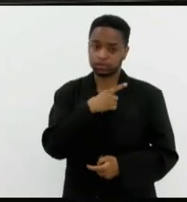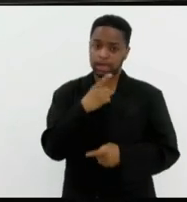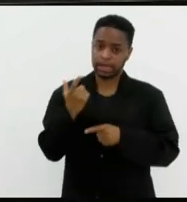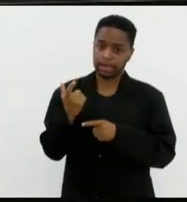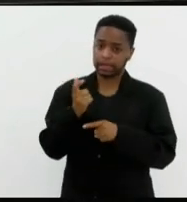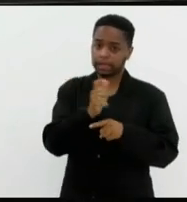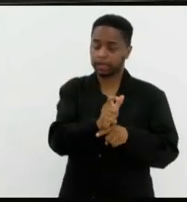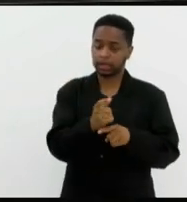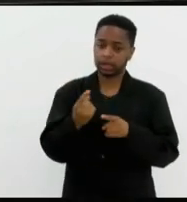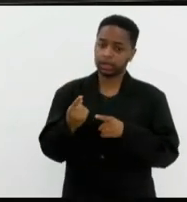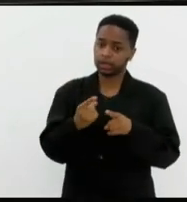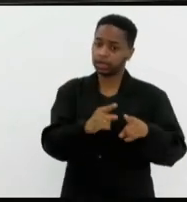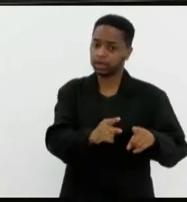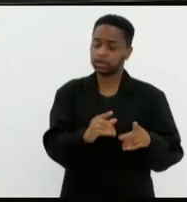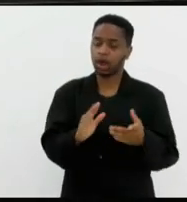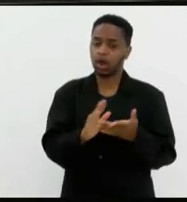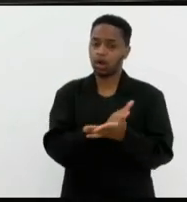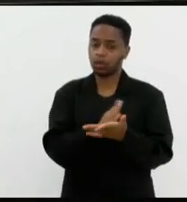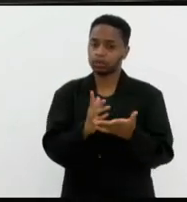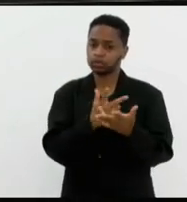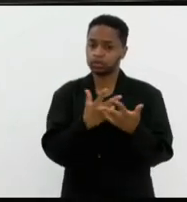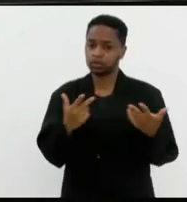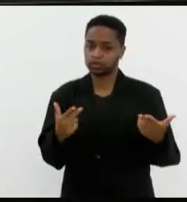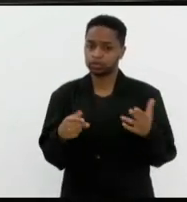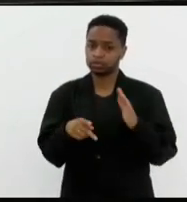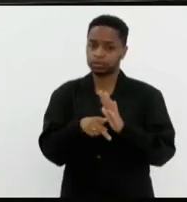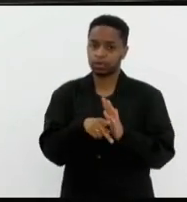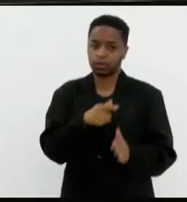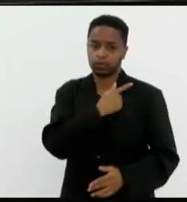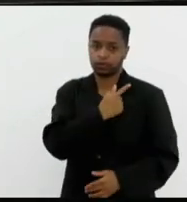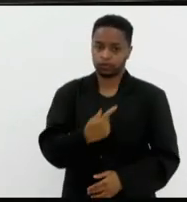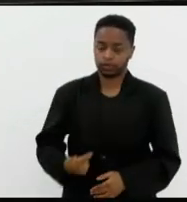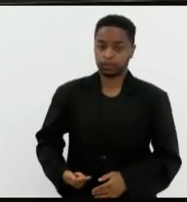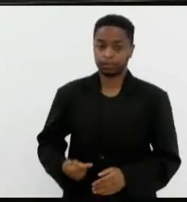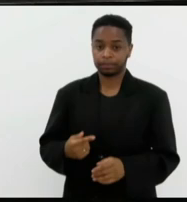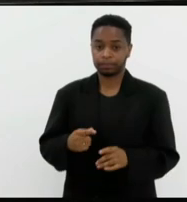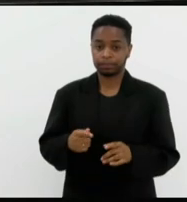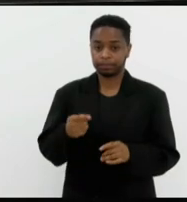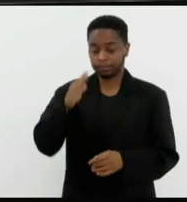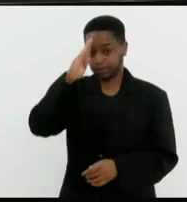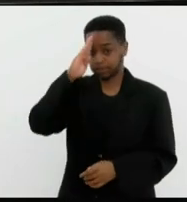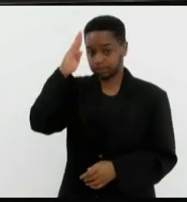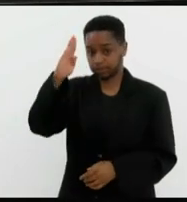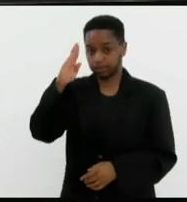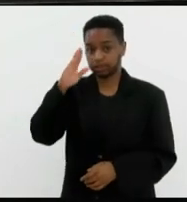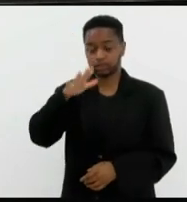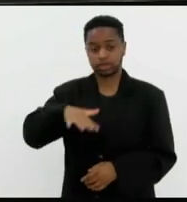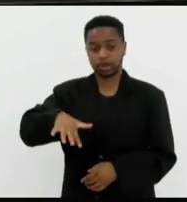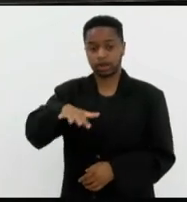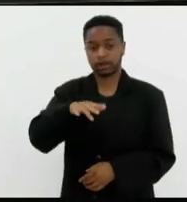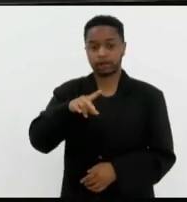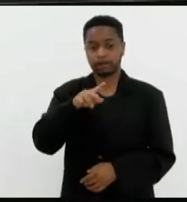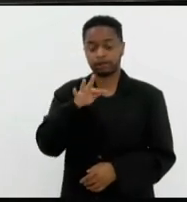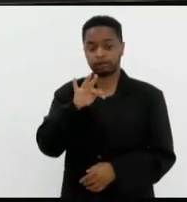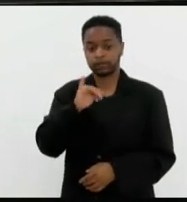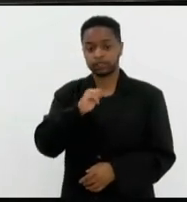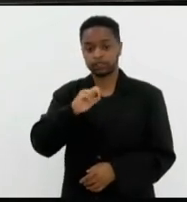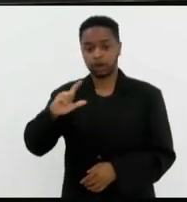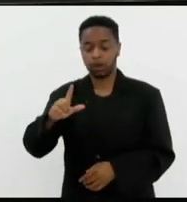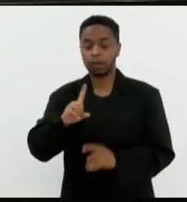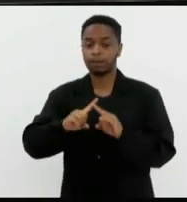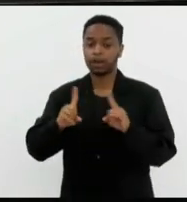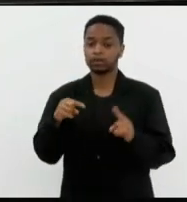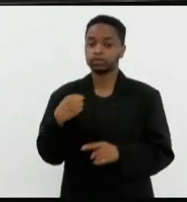a alguns pressupostos do governo, em especial o arcabouço fiscal, mas nós não podemos deixar